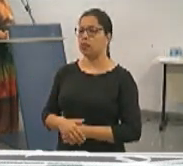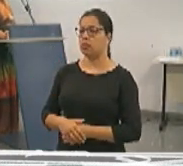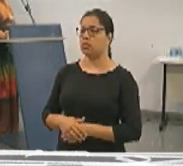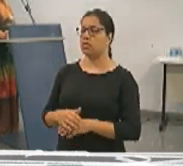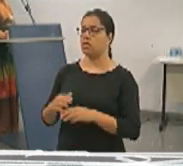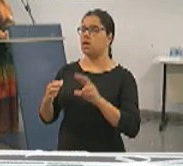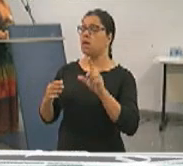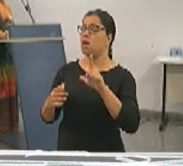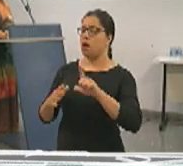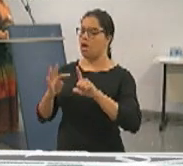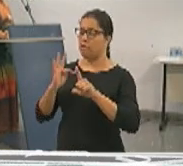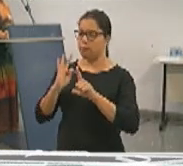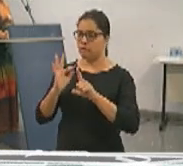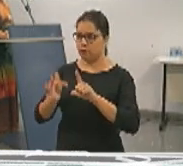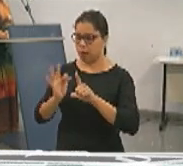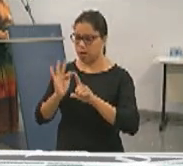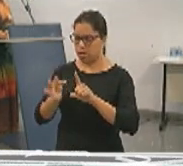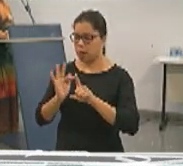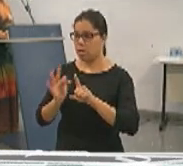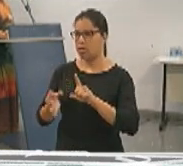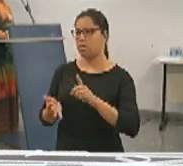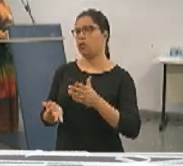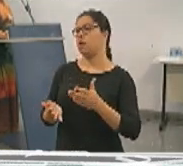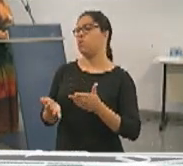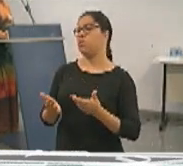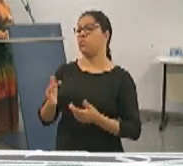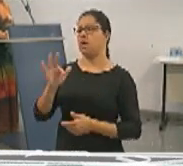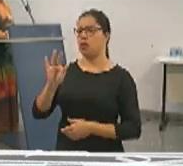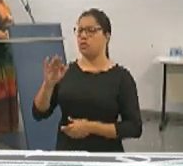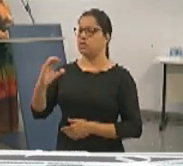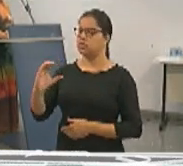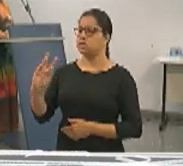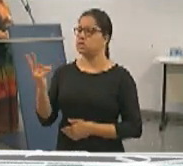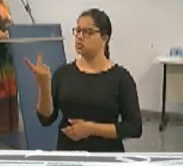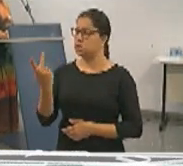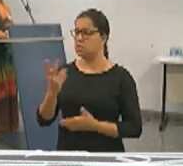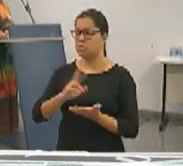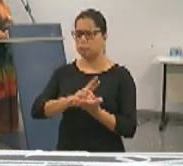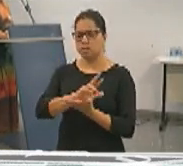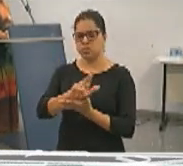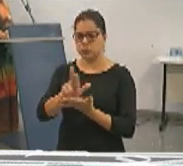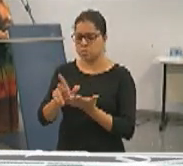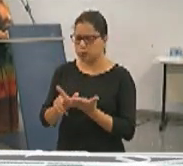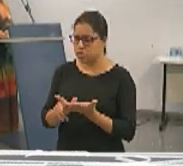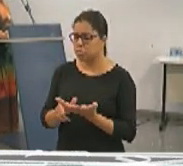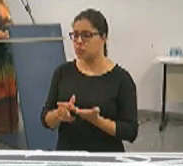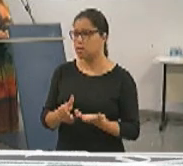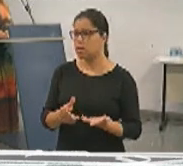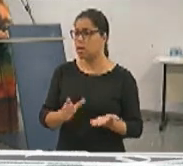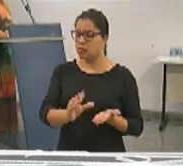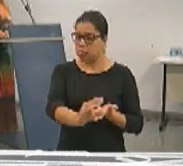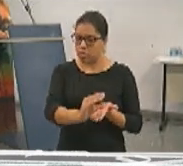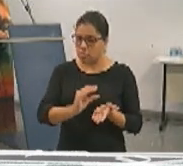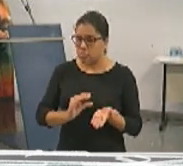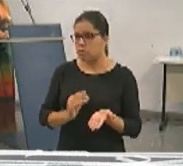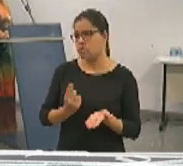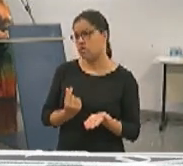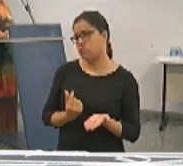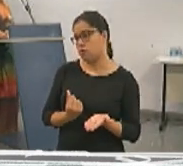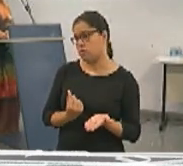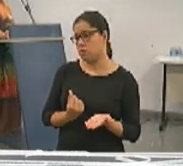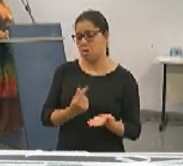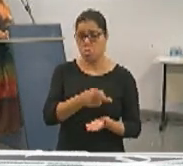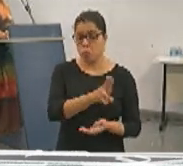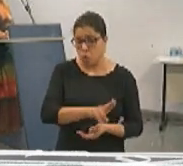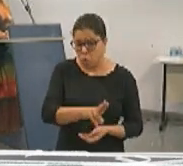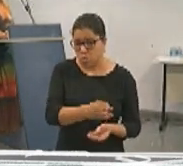FCA, a FCH, todas elas devolvem dinheiro para a faculdade. Não é um dinheiro que porque